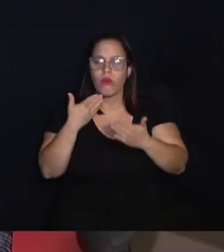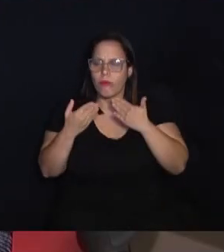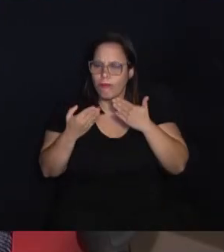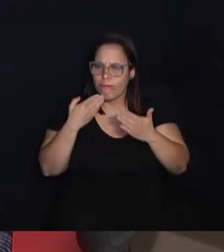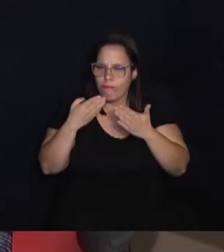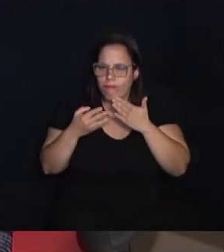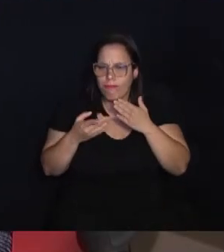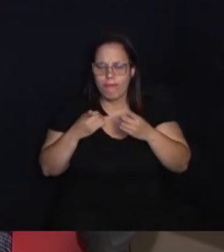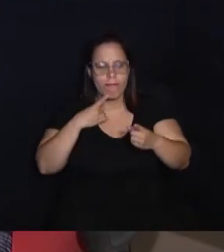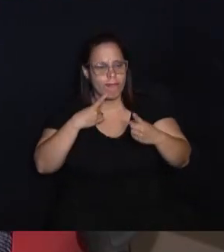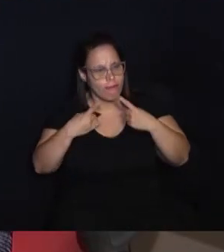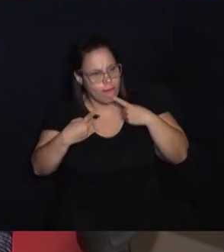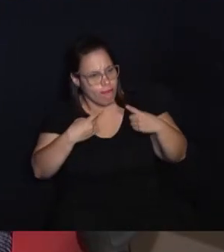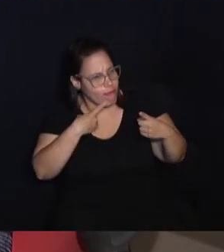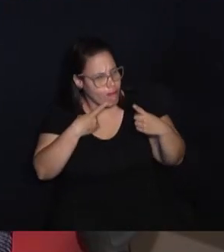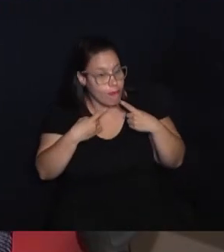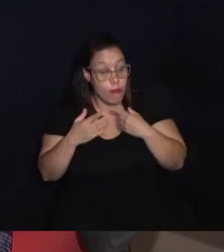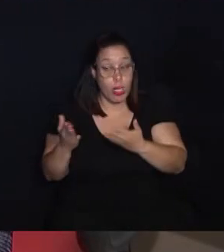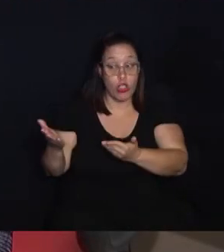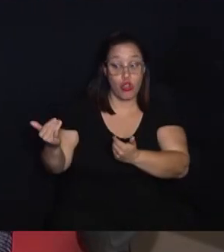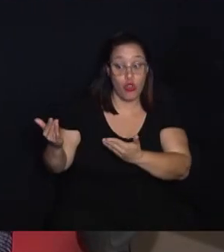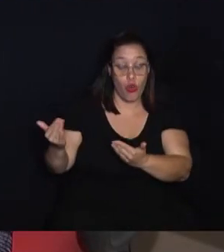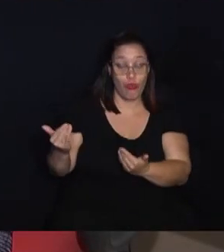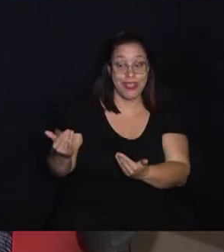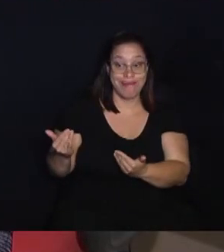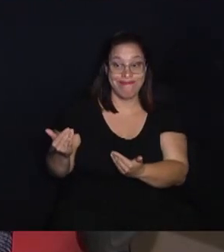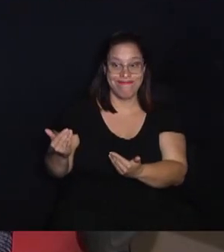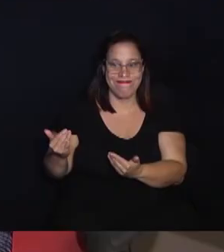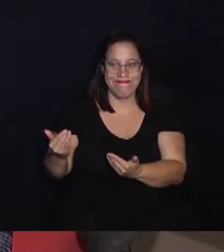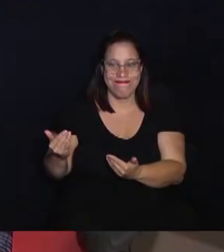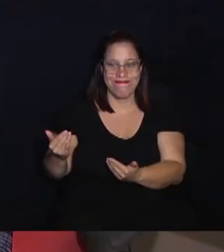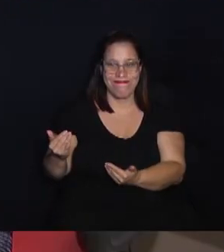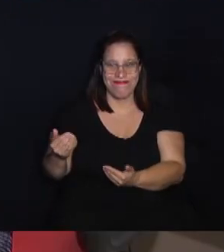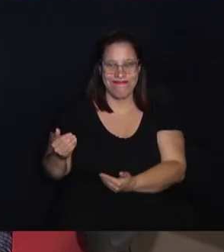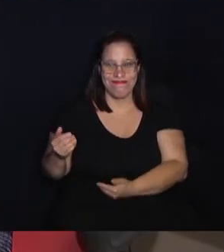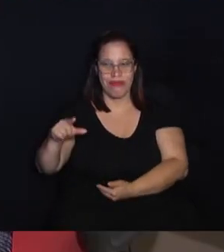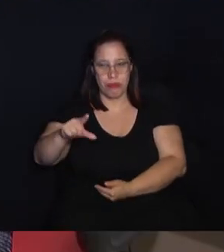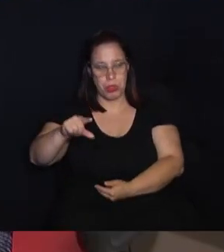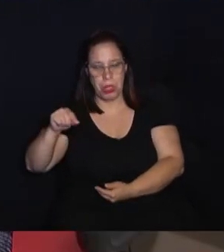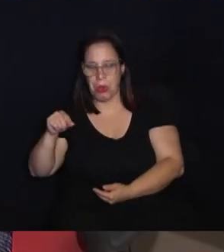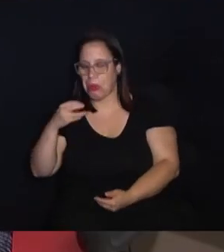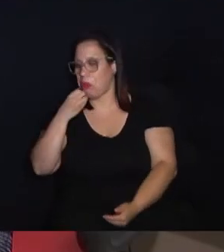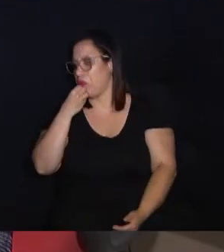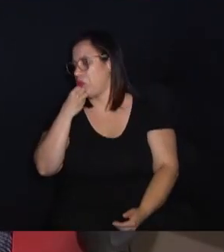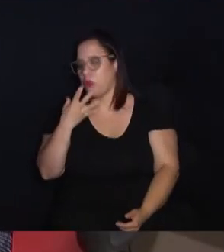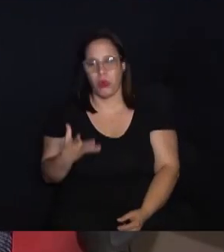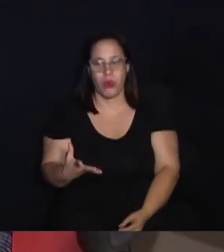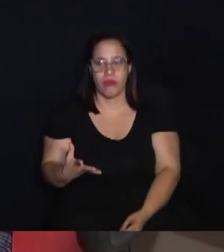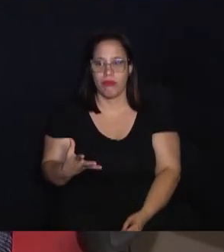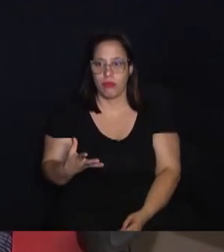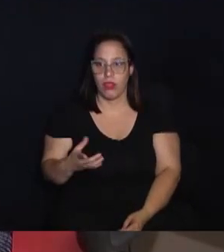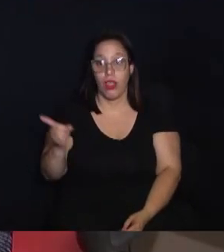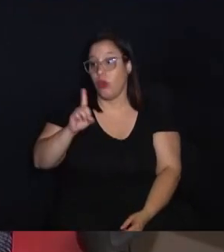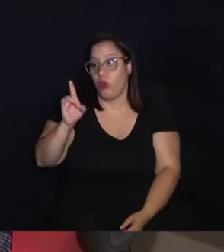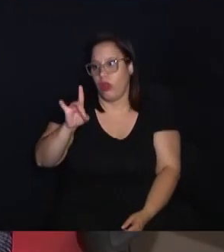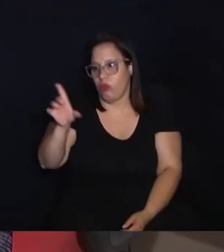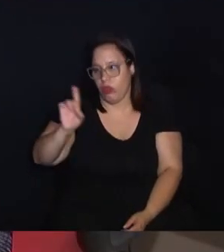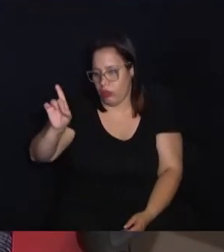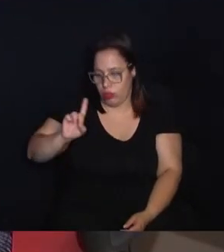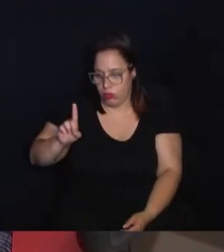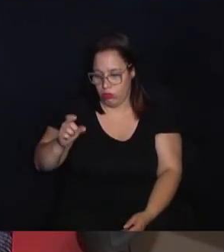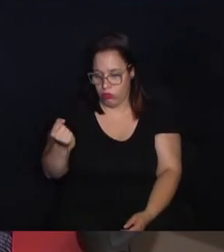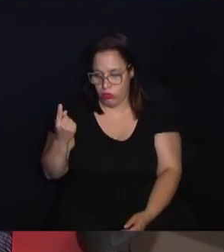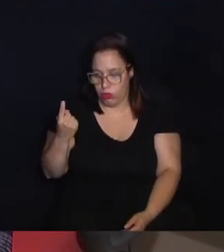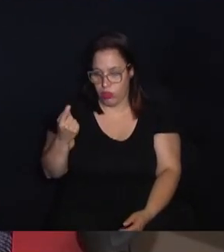dialoga muito com o público mais jovem, não é? Então, foi uma escolha muito boa. Mas não é a única, digamos assim.